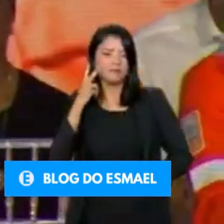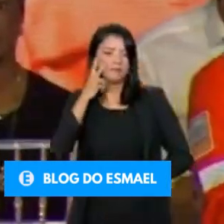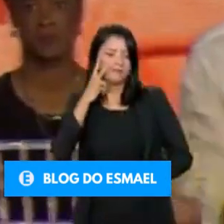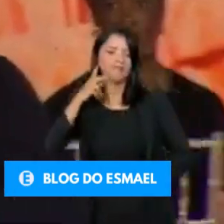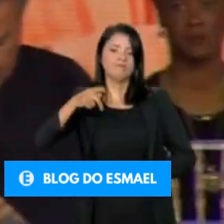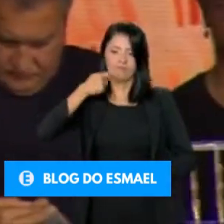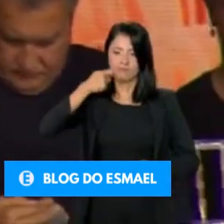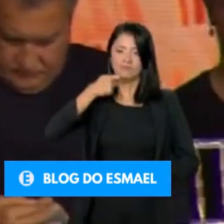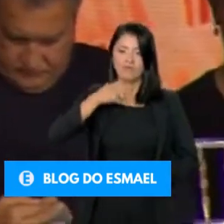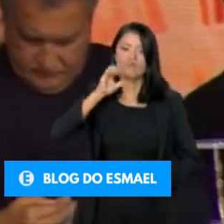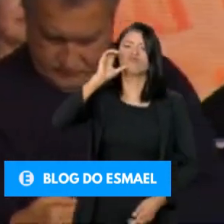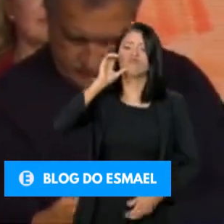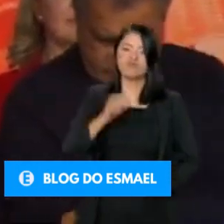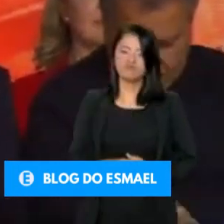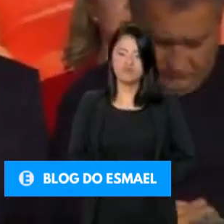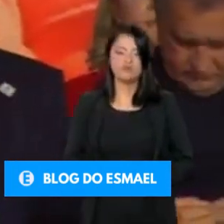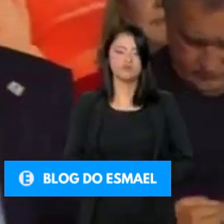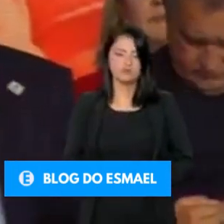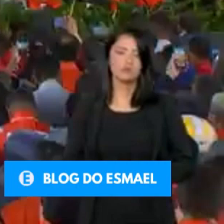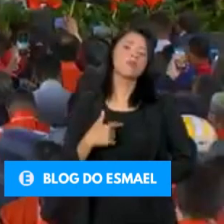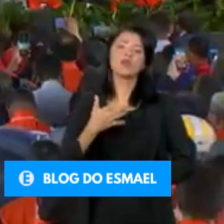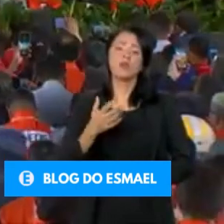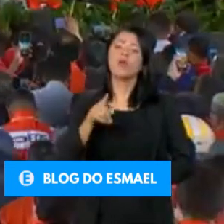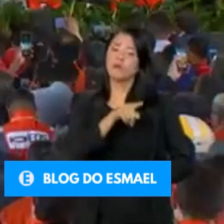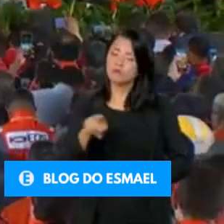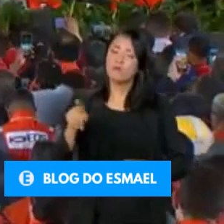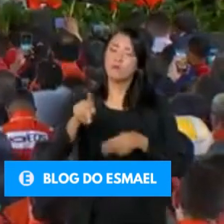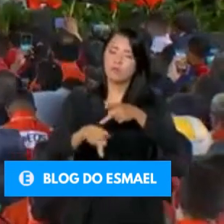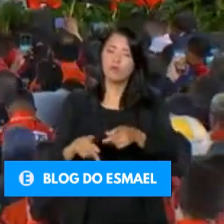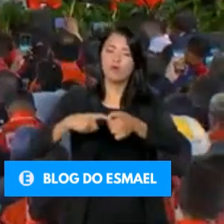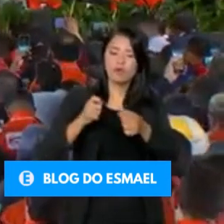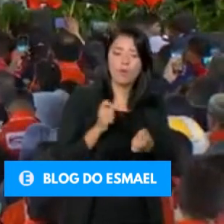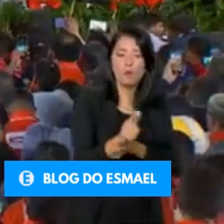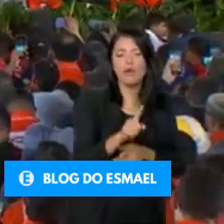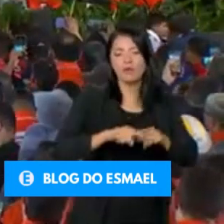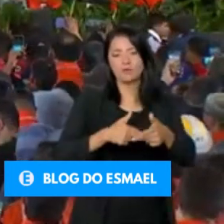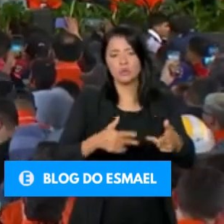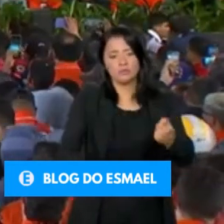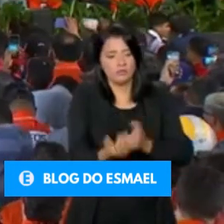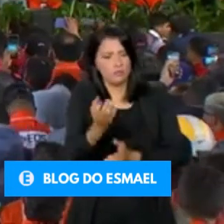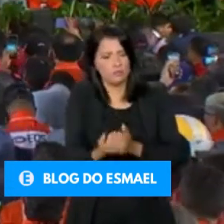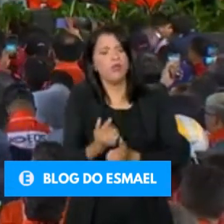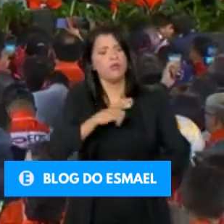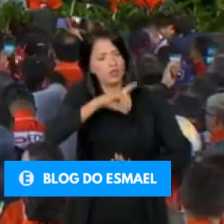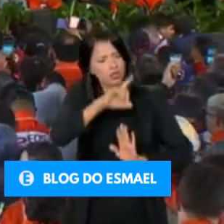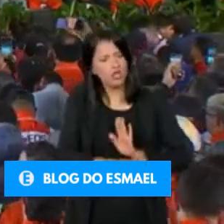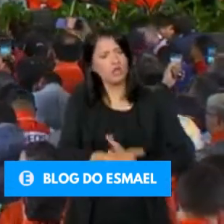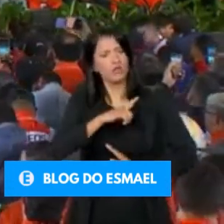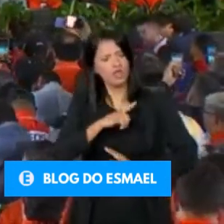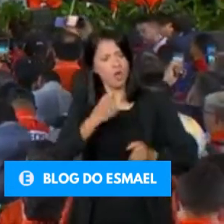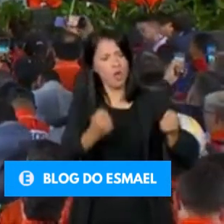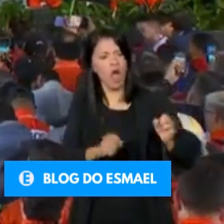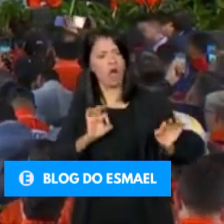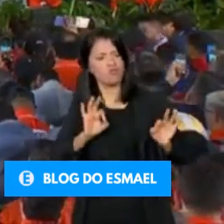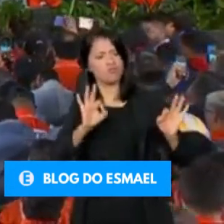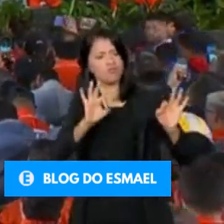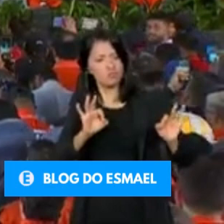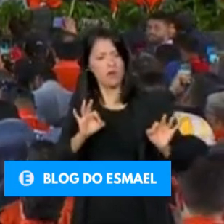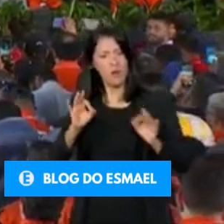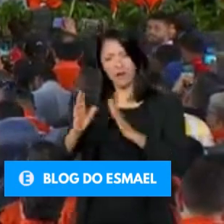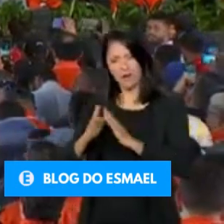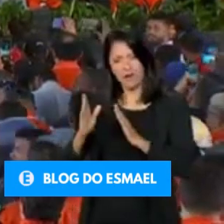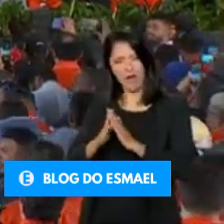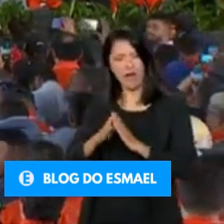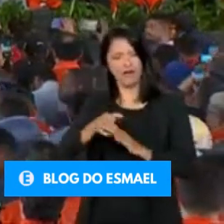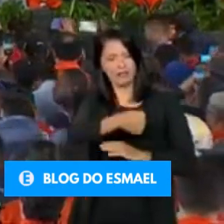eu quero que o povo volte a poder comprar aquilo que ele produz. A gente tem direito de ter um carro bom, de ter uma casa, de ter uma